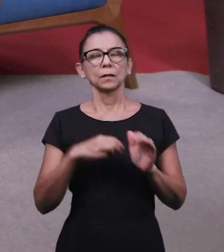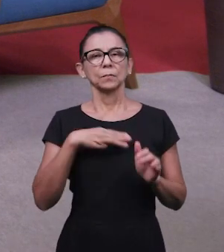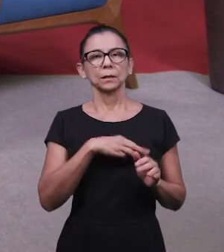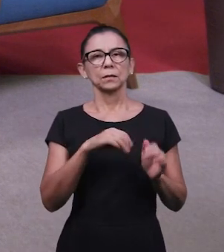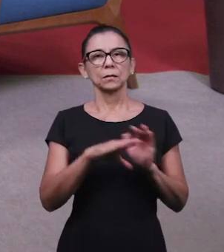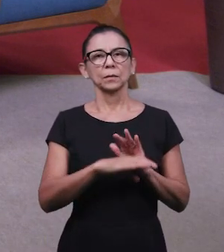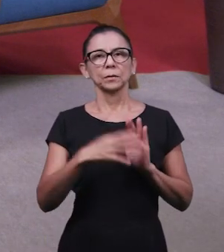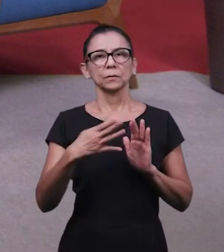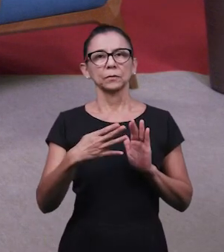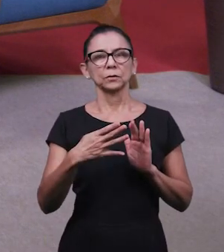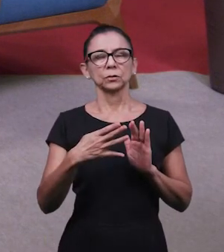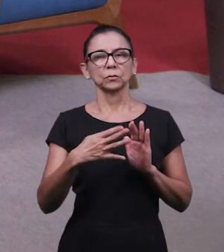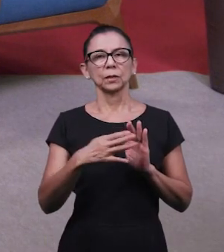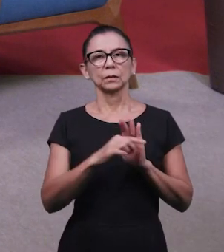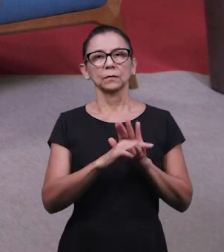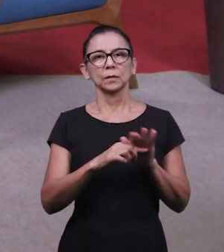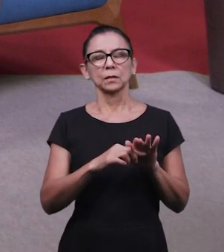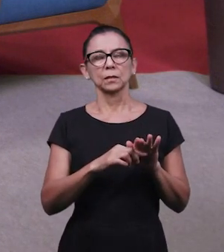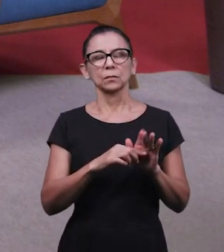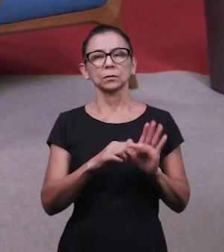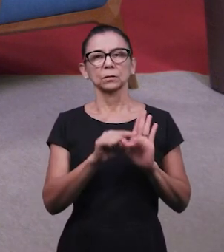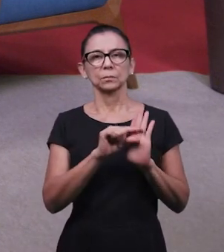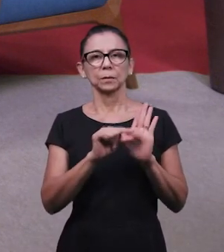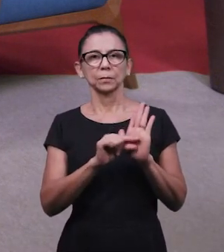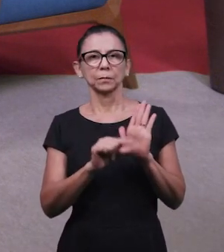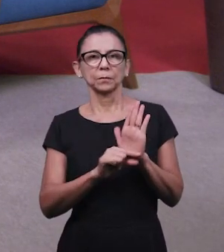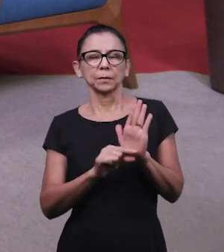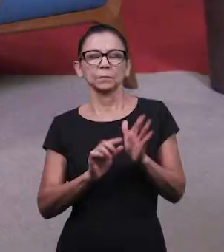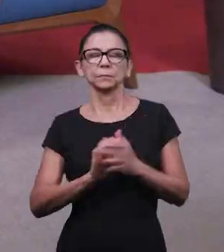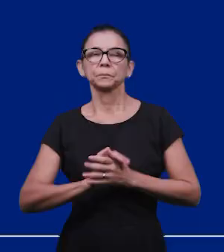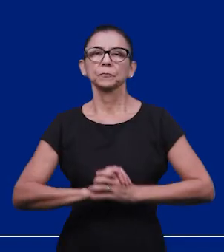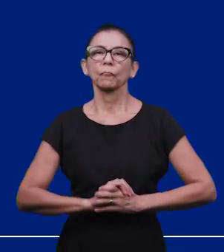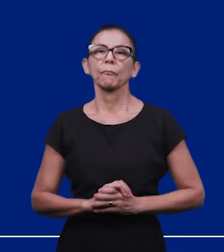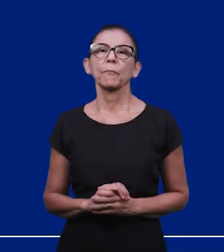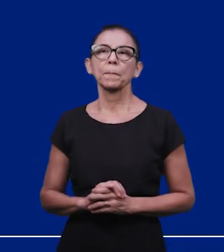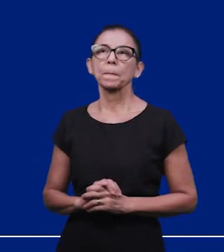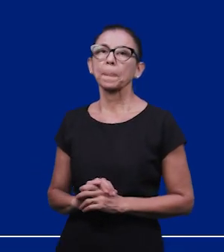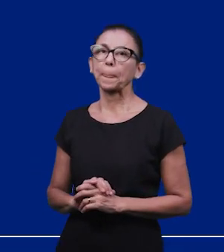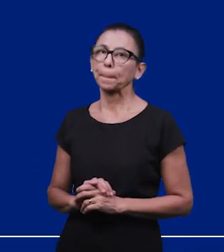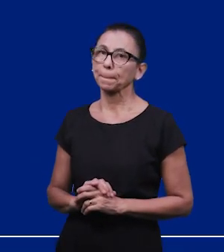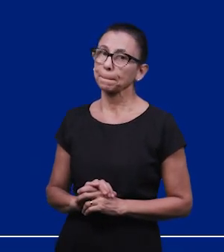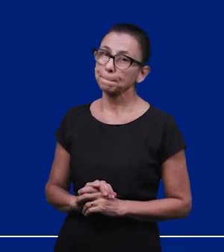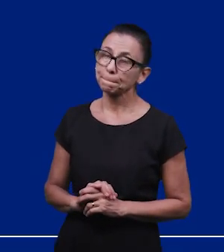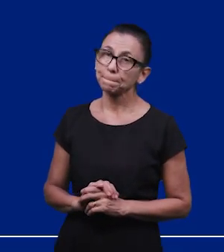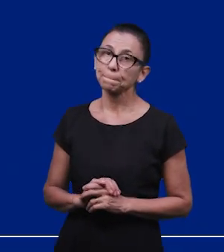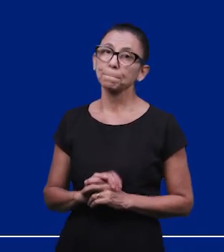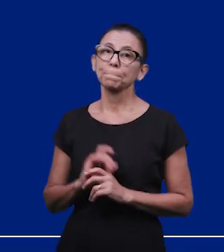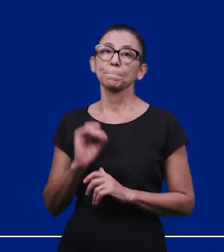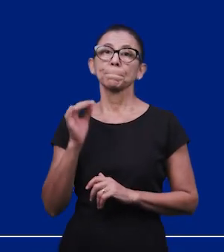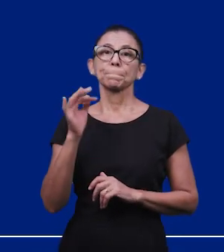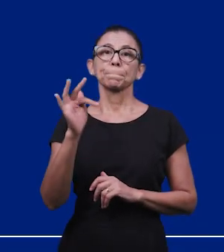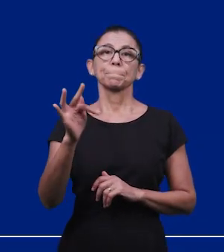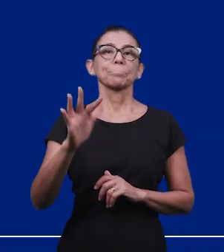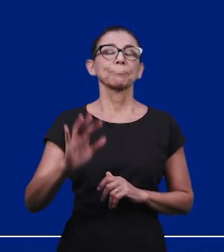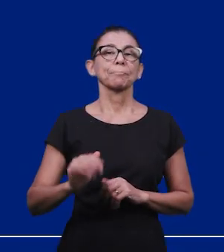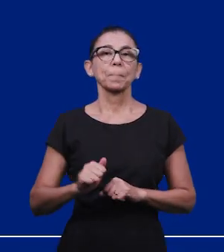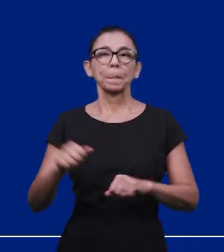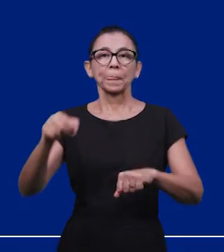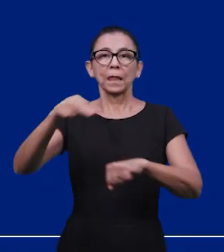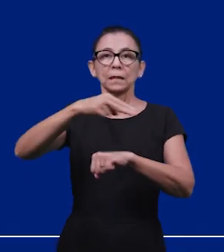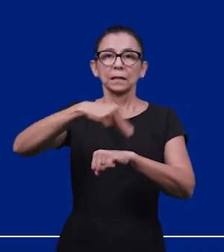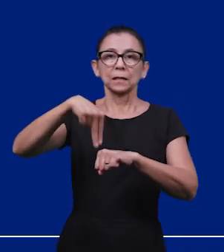situação de guerra, de convulsão, né? E a própria palavra de Deus já profetizou isso. Vamos ler aqui